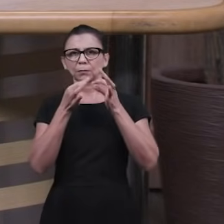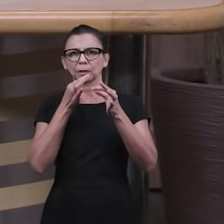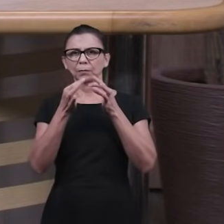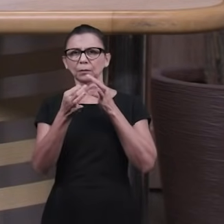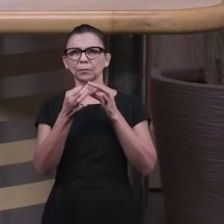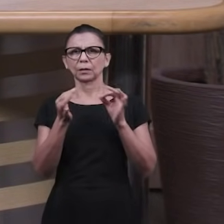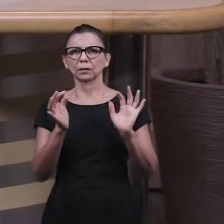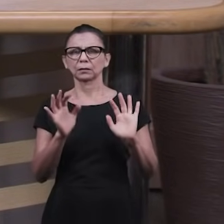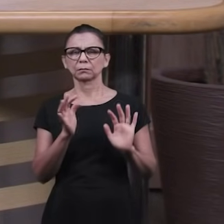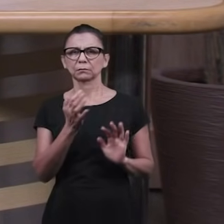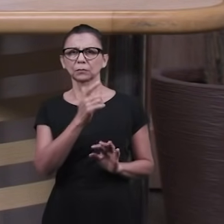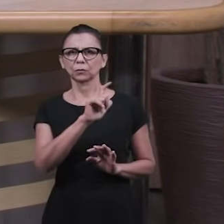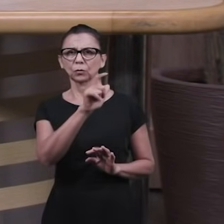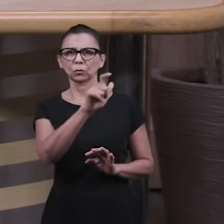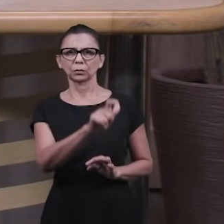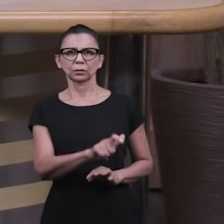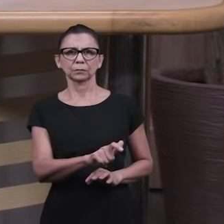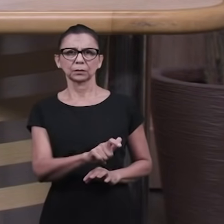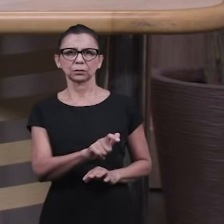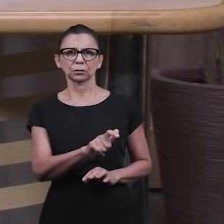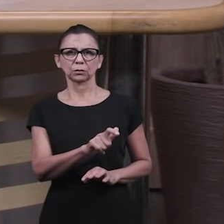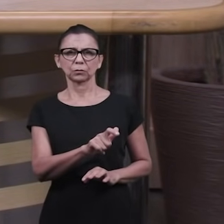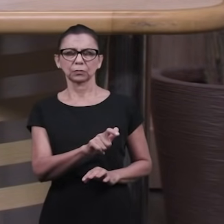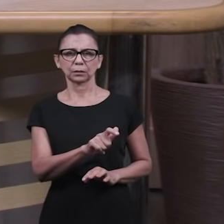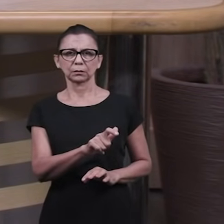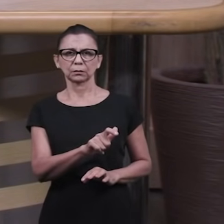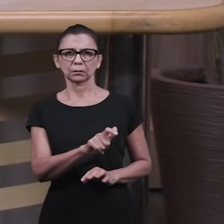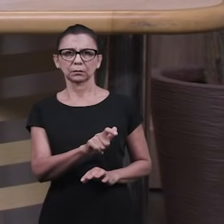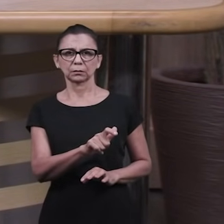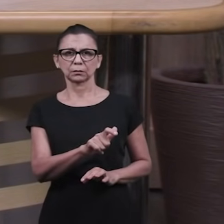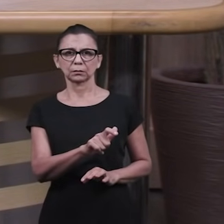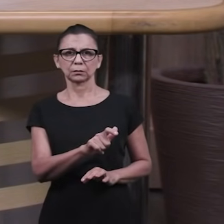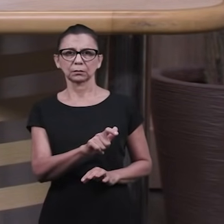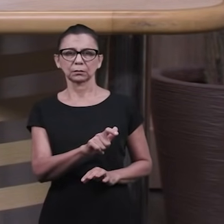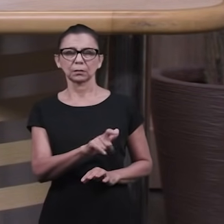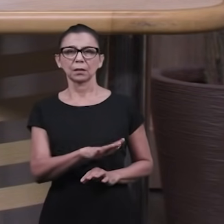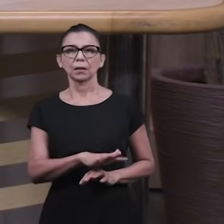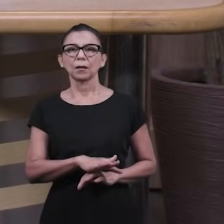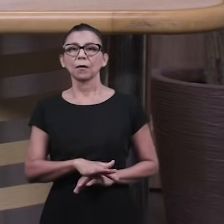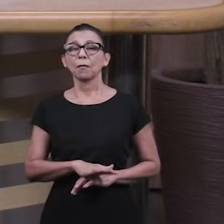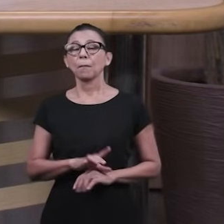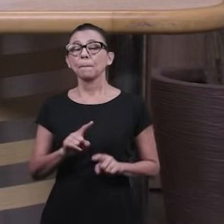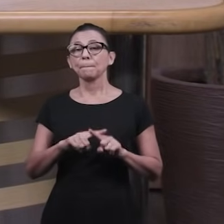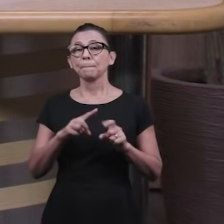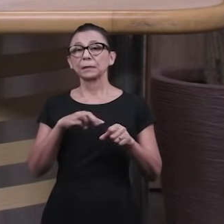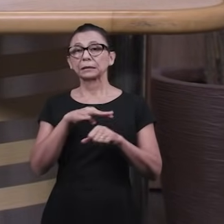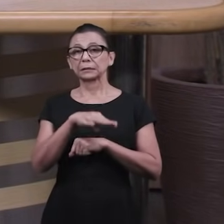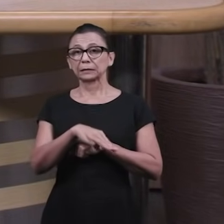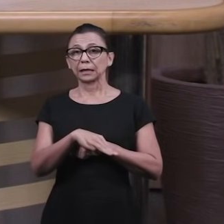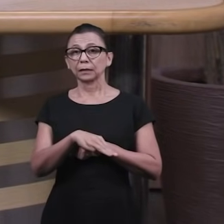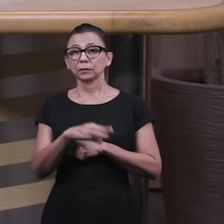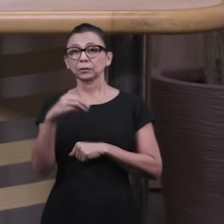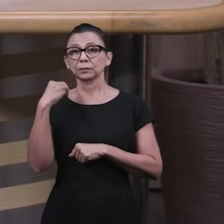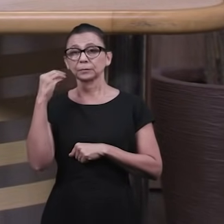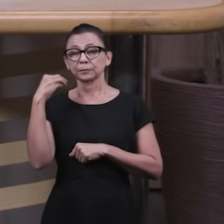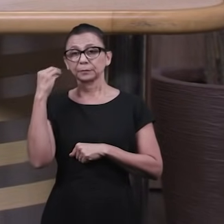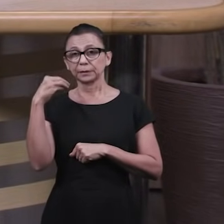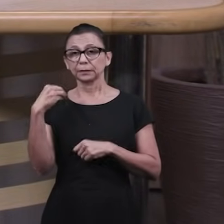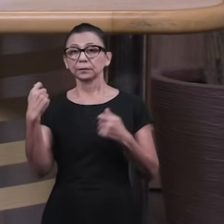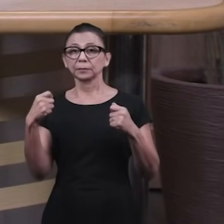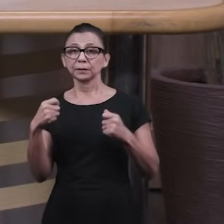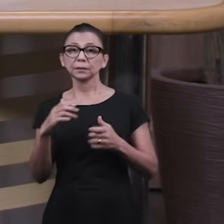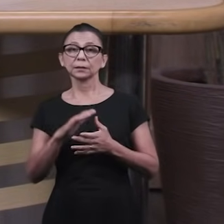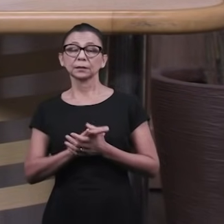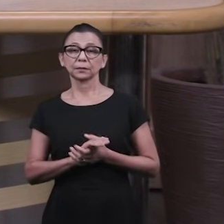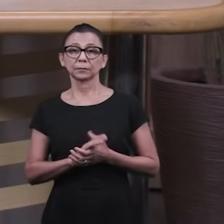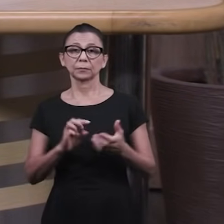qualquer outra percepção de ministério. Mas o ministério precisa viver essas 3 experiências para ser o ministério da palavra, para ser o